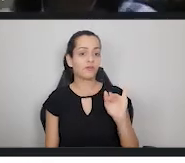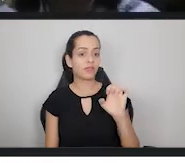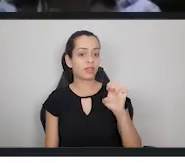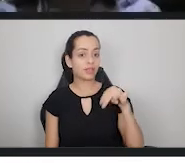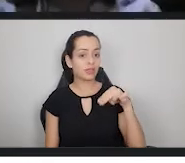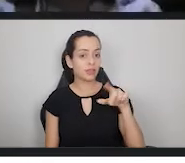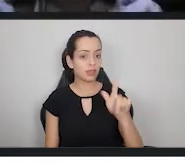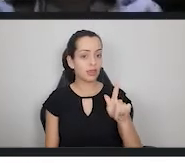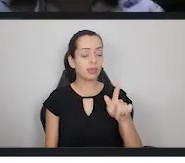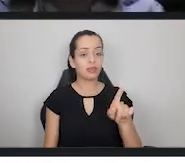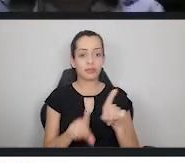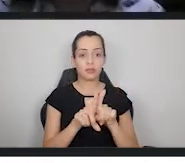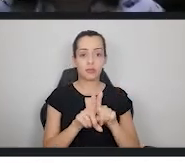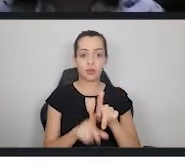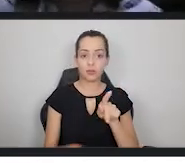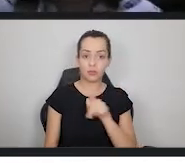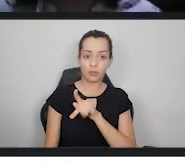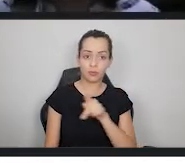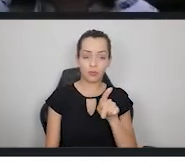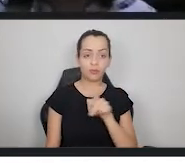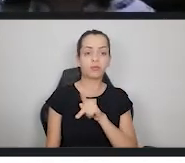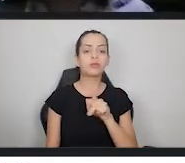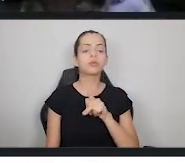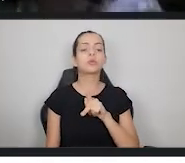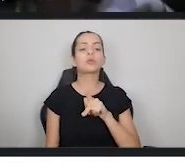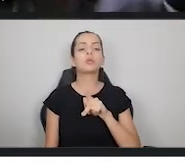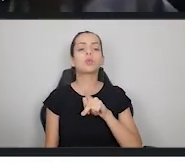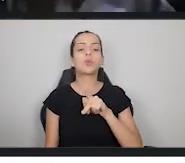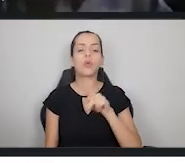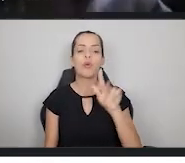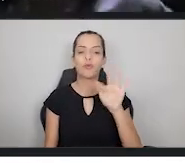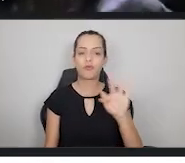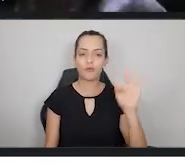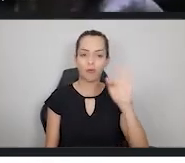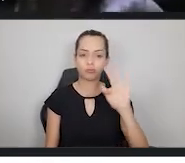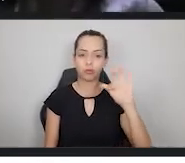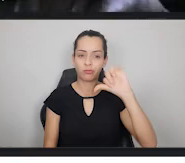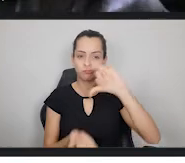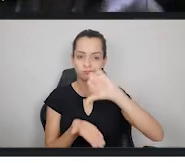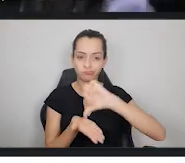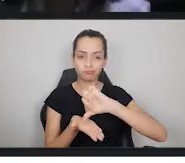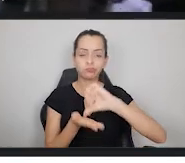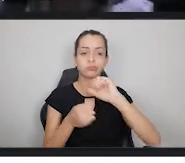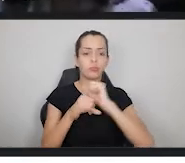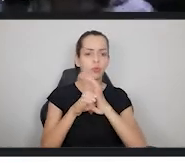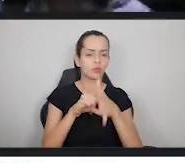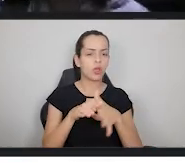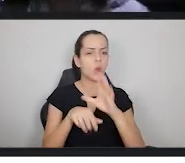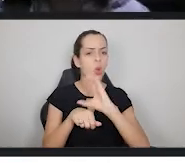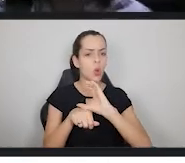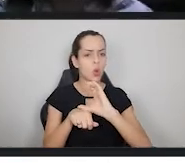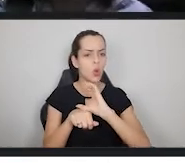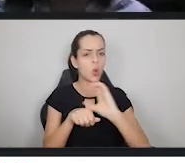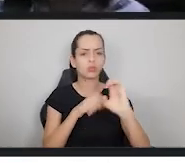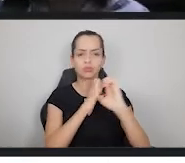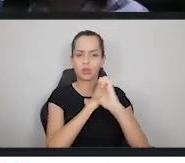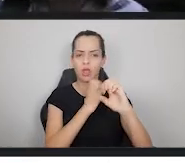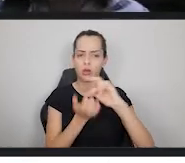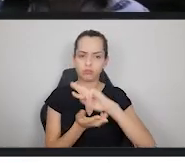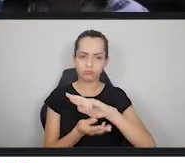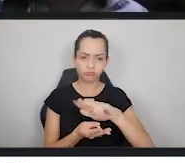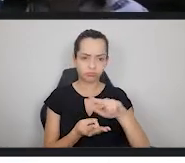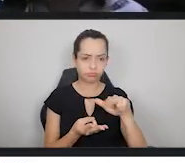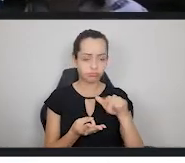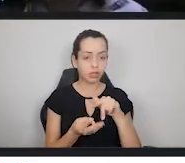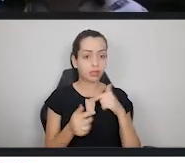e Facite, nos cursos de Engenharia Elétrica, Engenharia Metalúrgica e Engenharia Civil. Trabalha na CEMIG, na